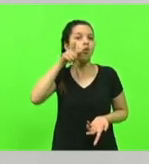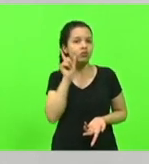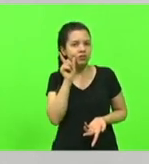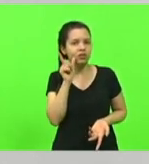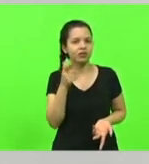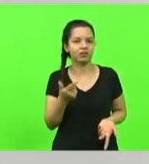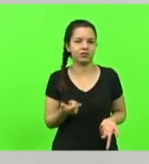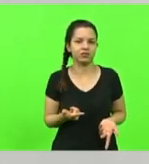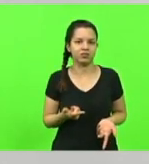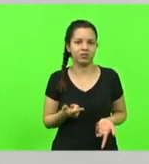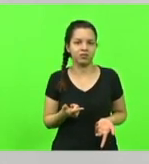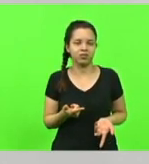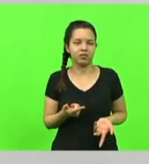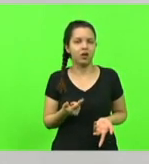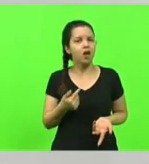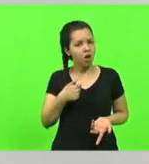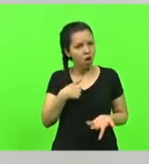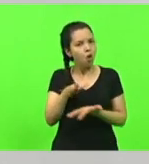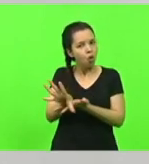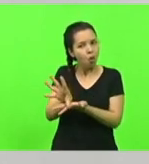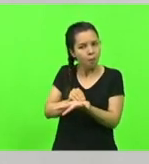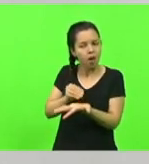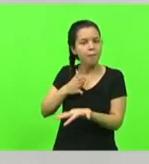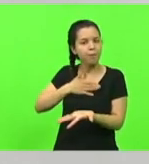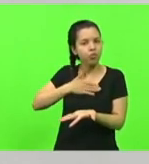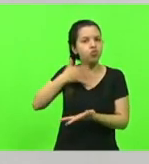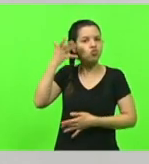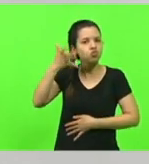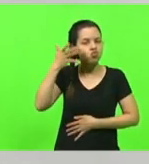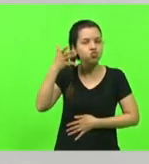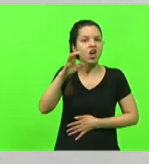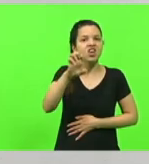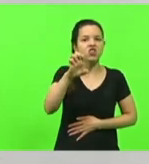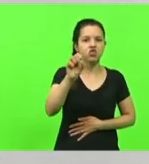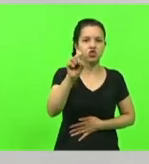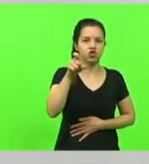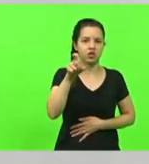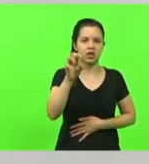copiei para o meu discurso, extravagante